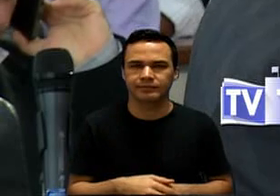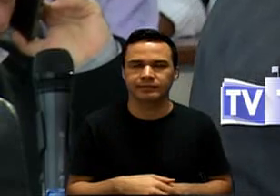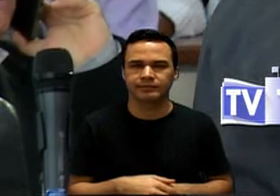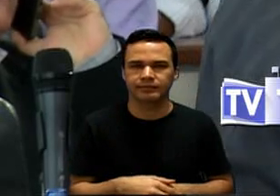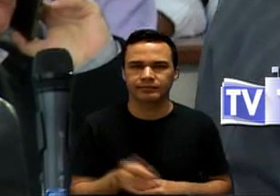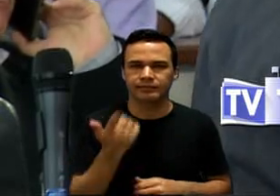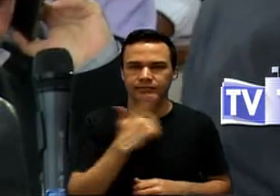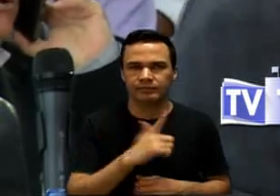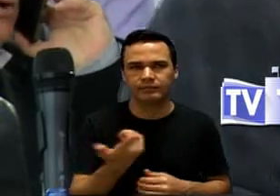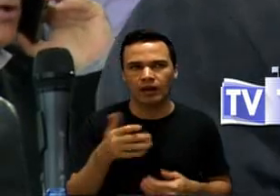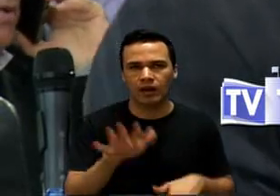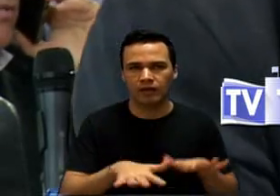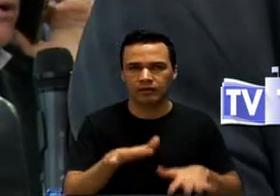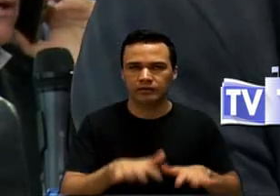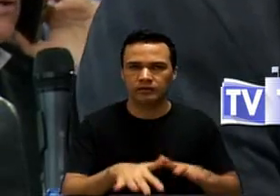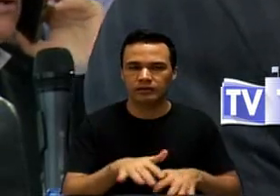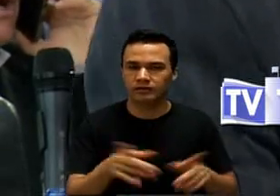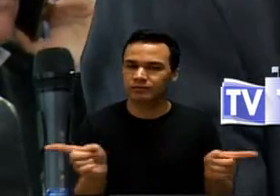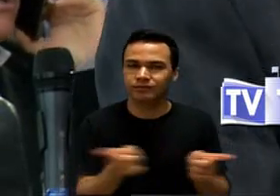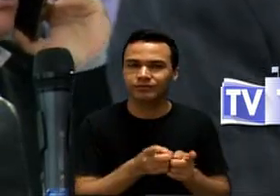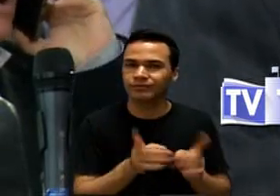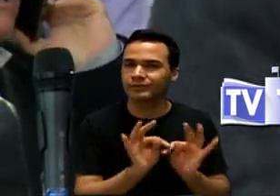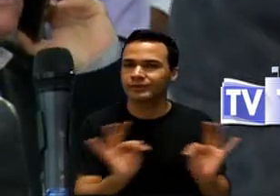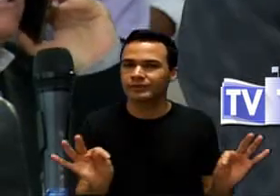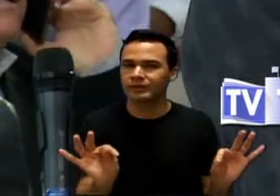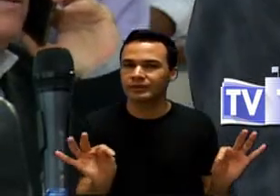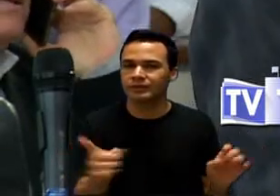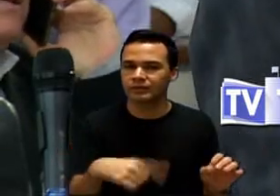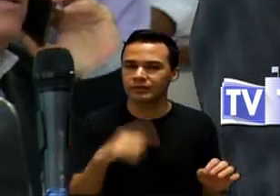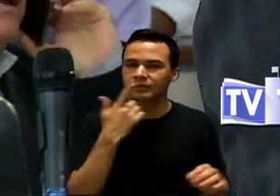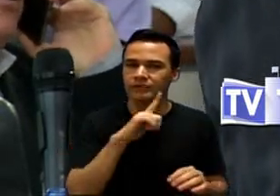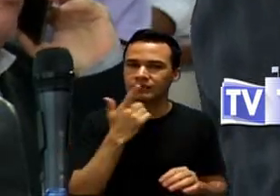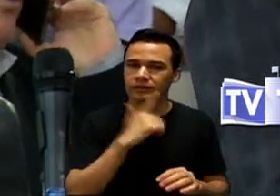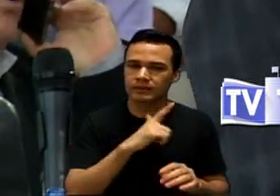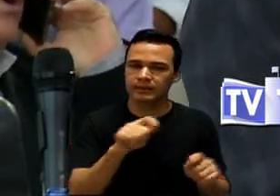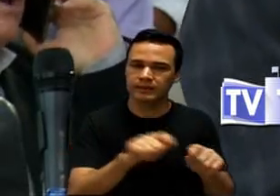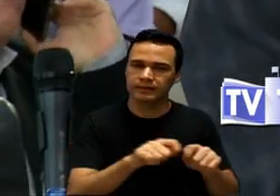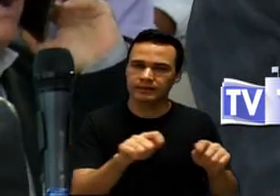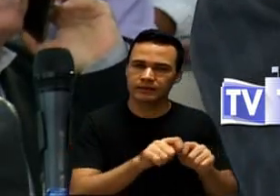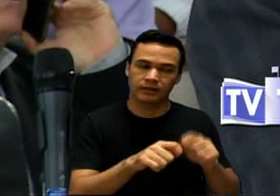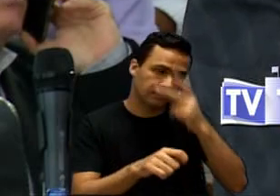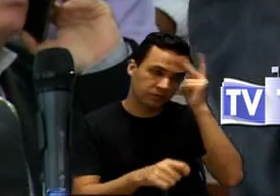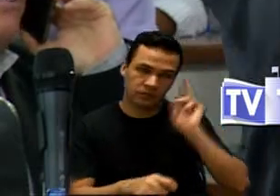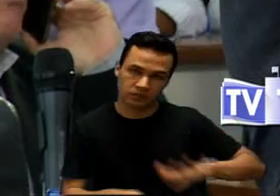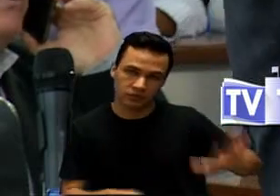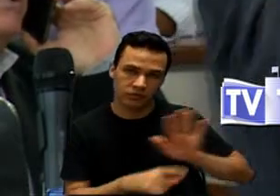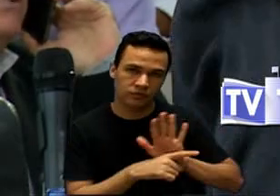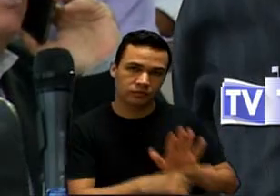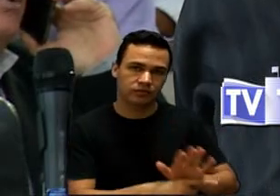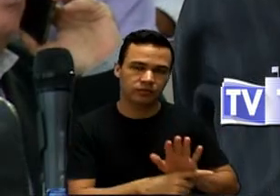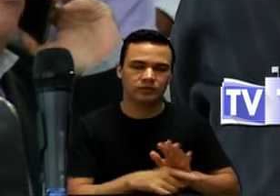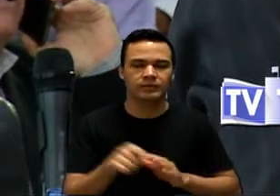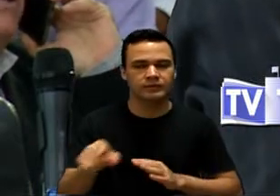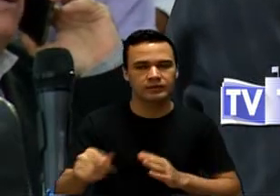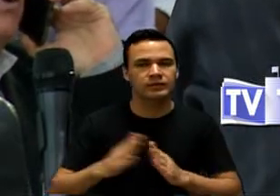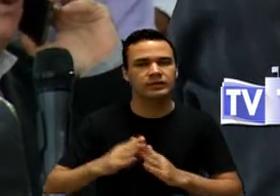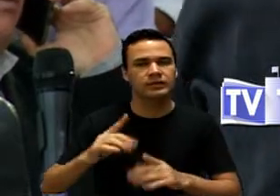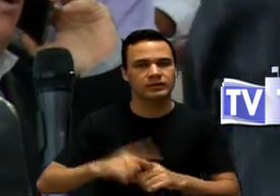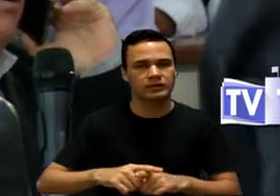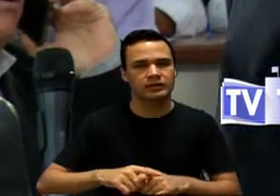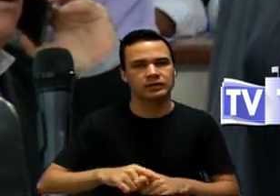consegue, às vezes, o mínimo, o pouco que a gente consegue fazer para a população. Eu acho que a igreja evangélica